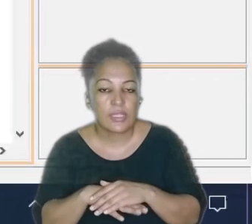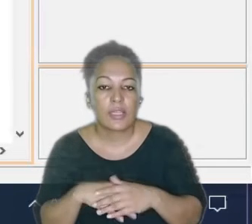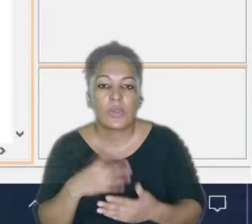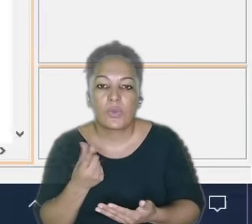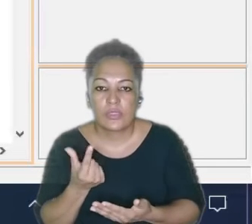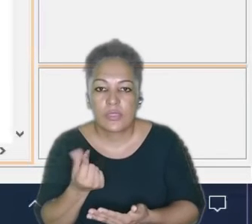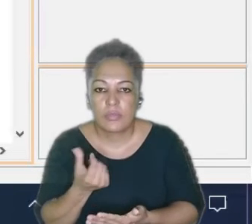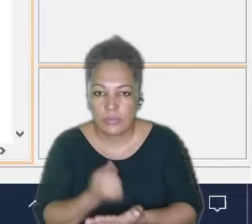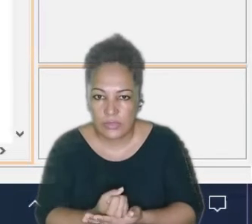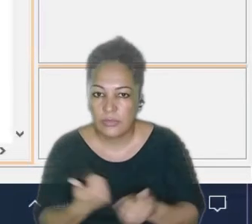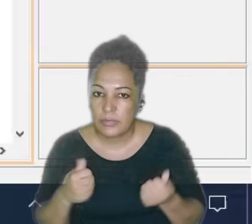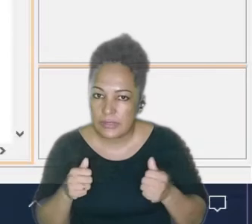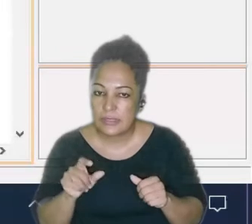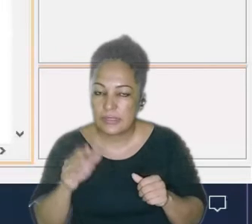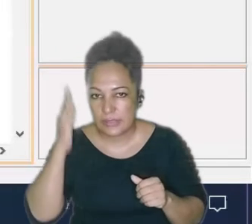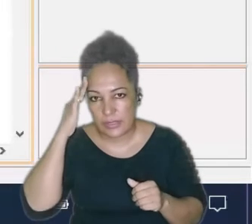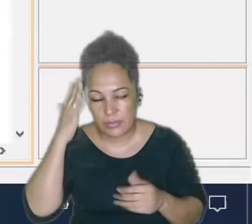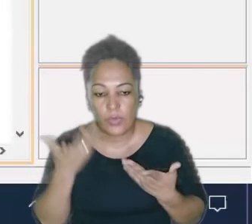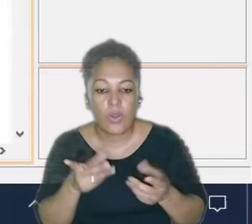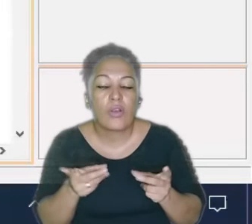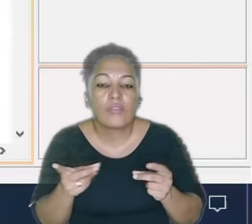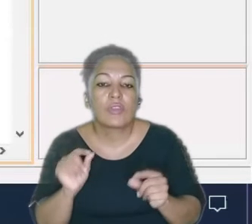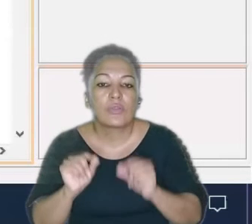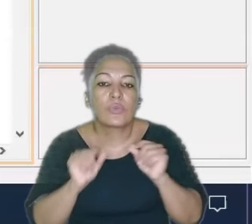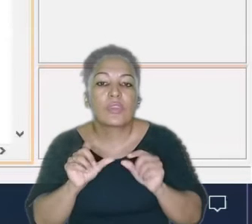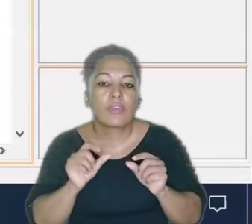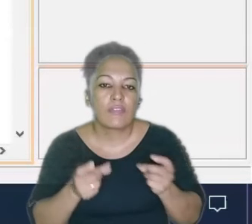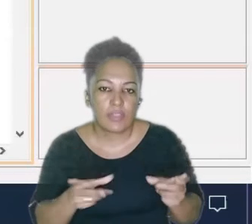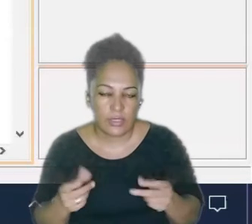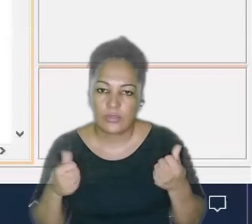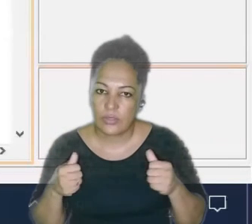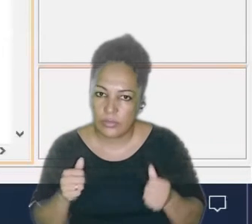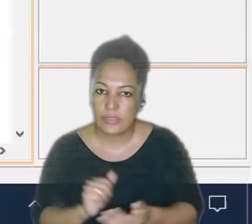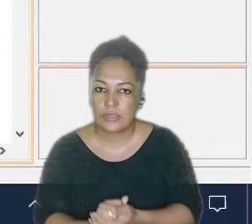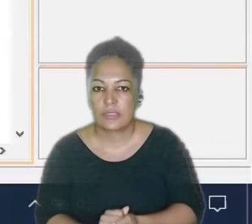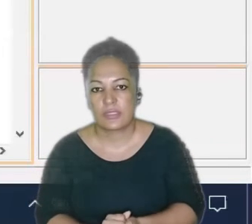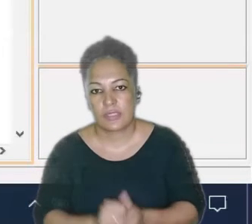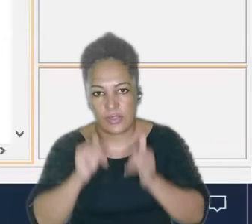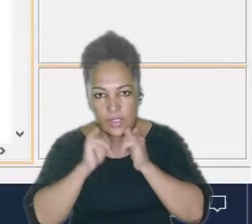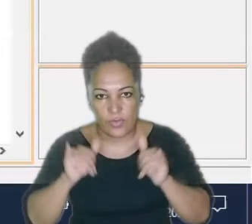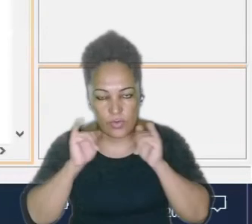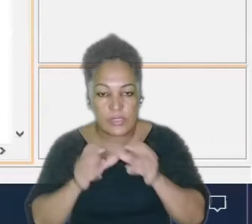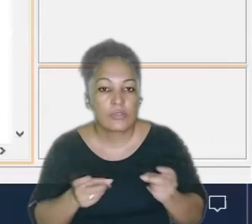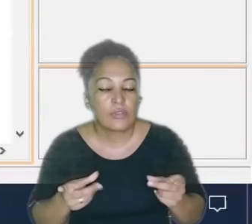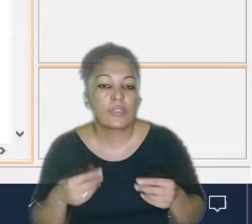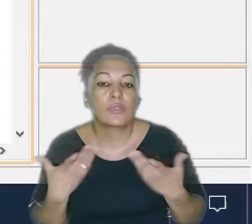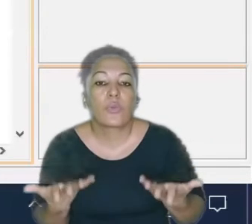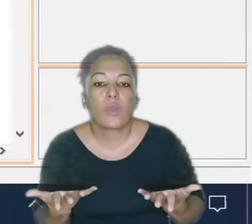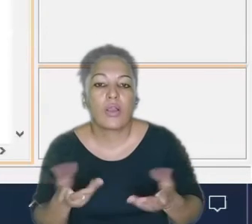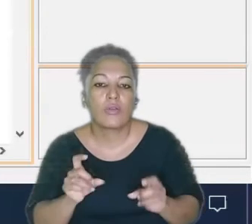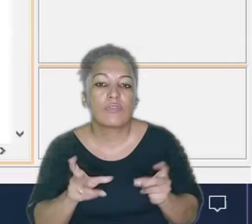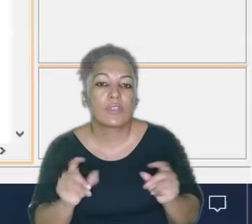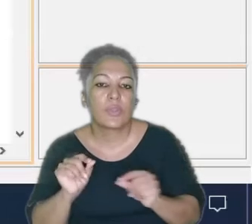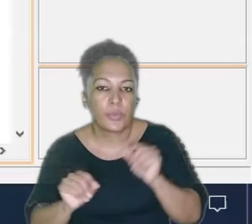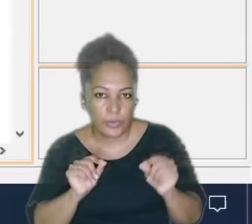Sim. Um recebimento precisa saber qual é a venda que ele está recebendo? Sim. Então, o recebimento precisa da informação da venda